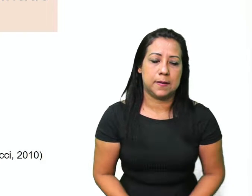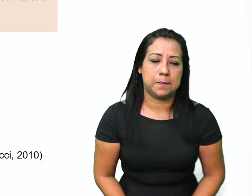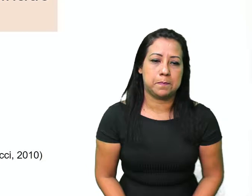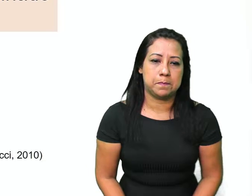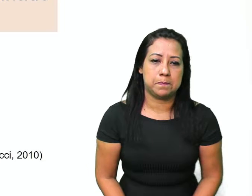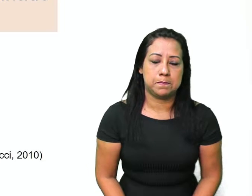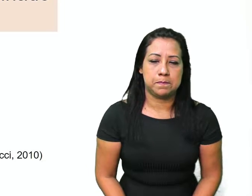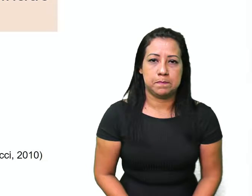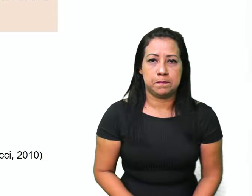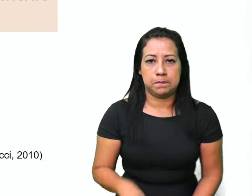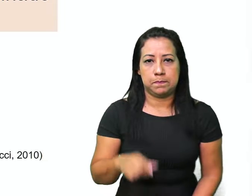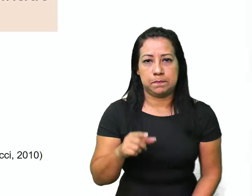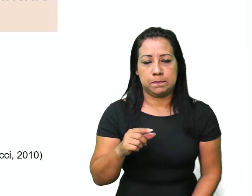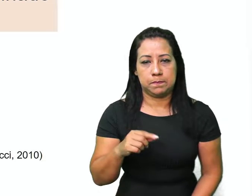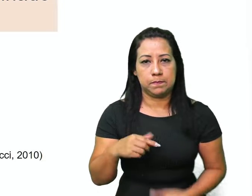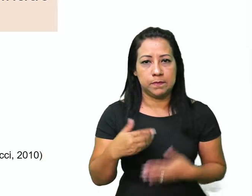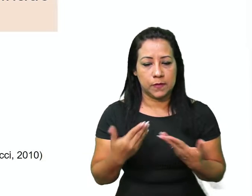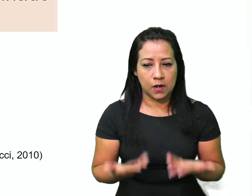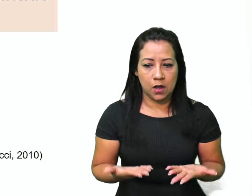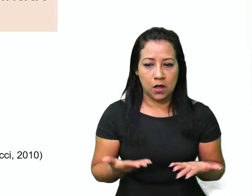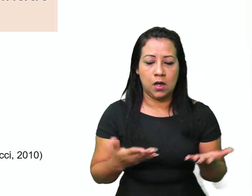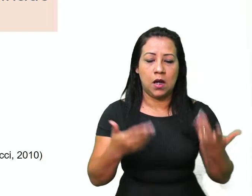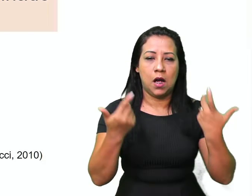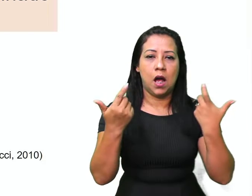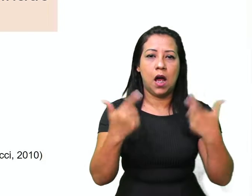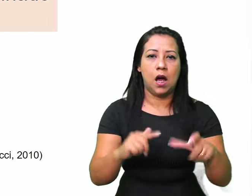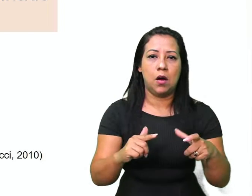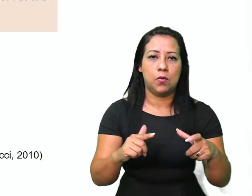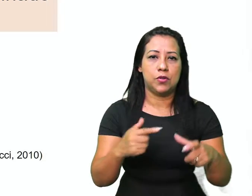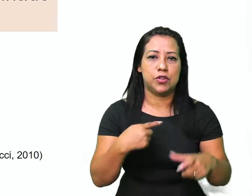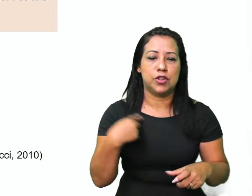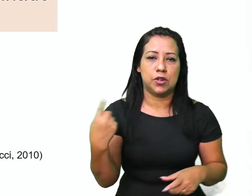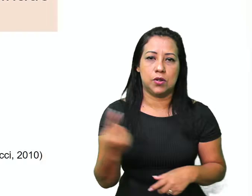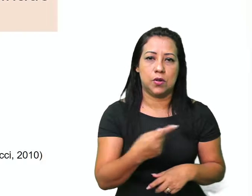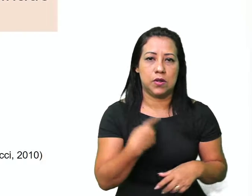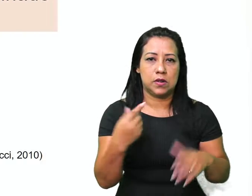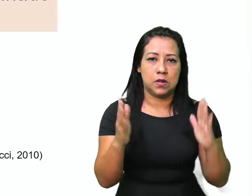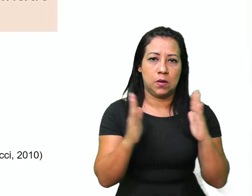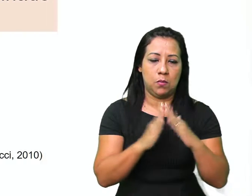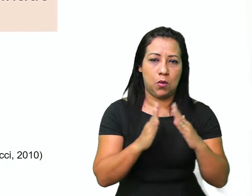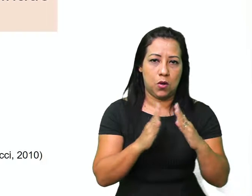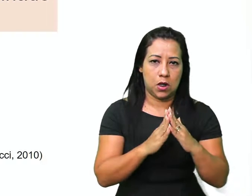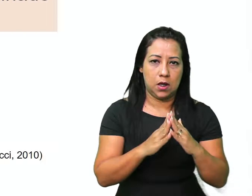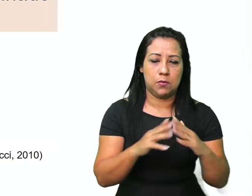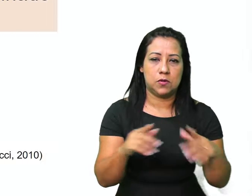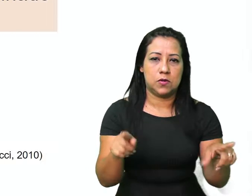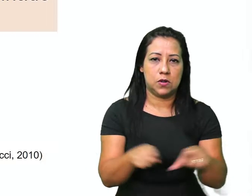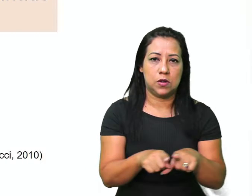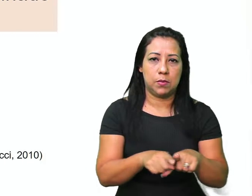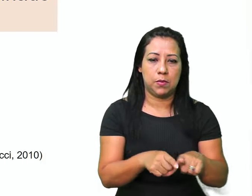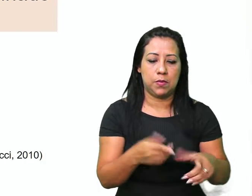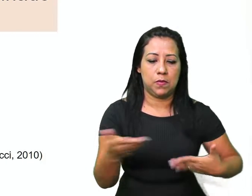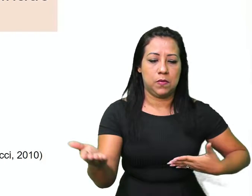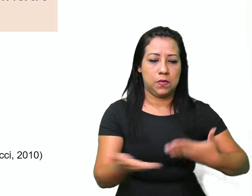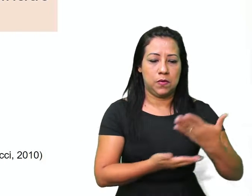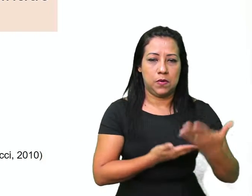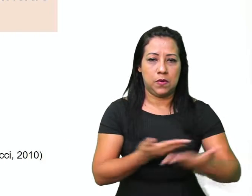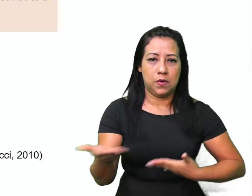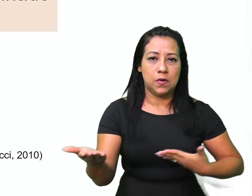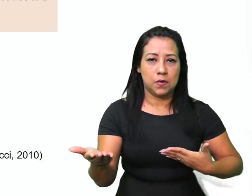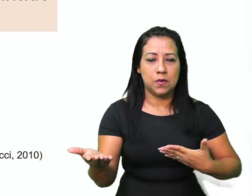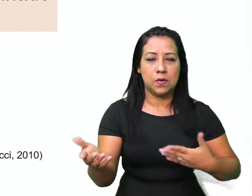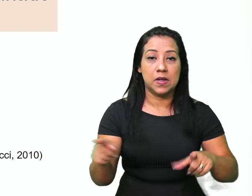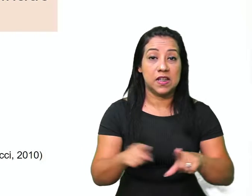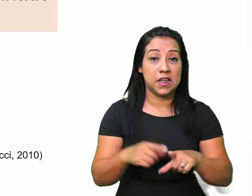Aonde nós moramos, aonde nos relacionamos, aonde nos divertimos, isso é um local que